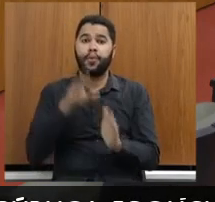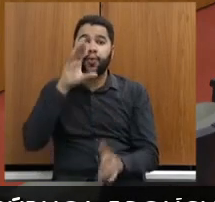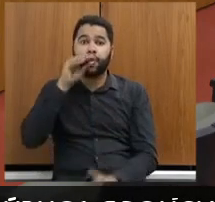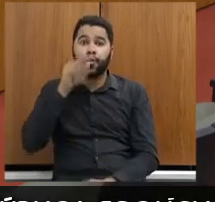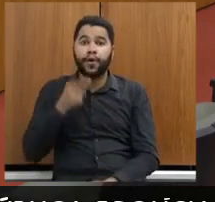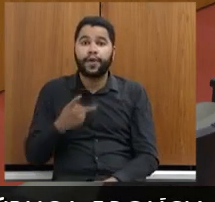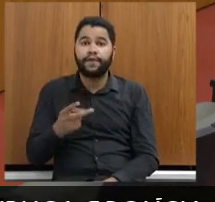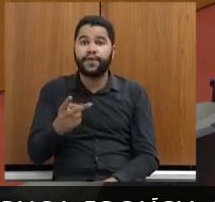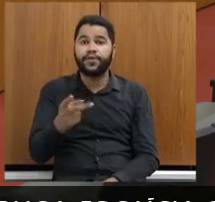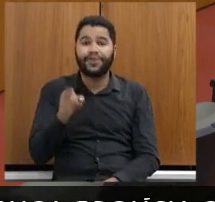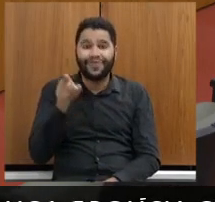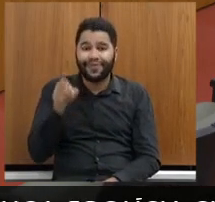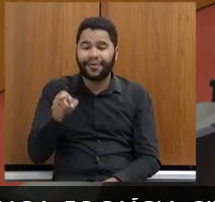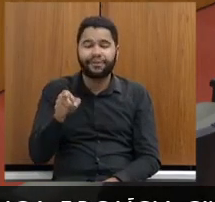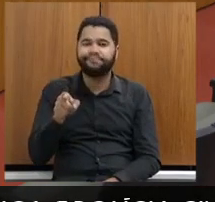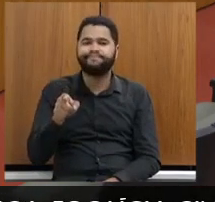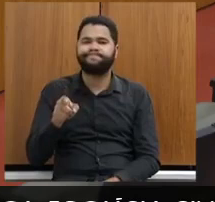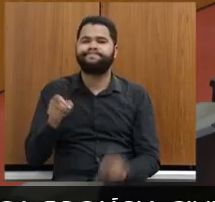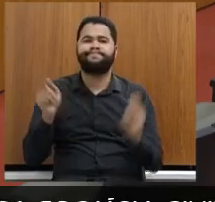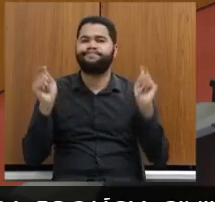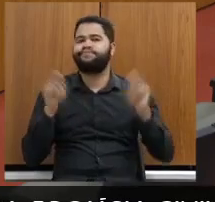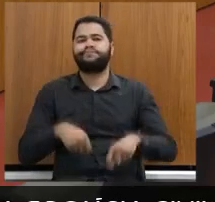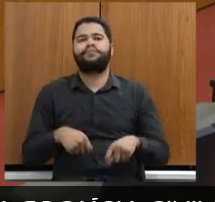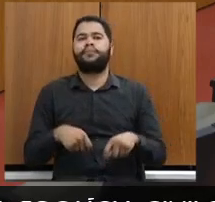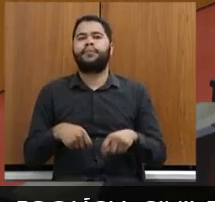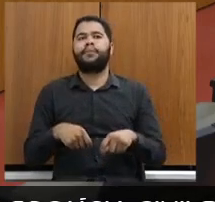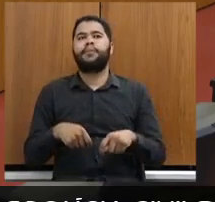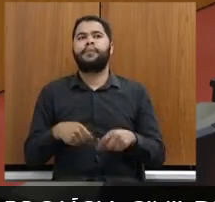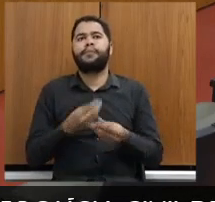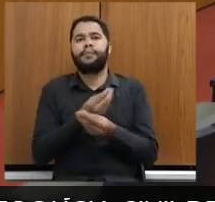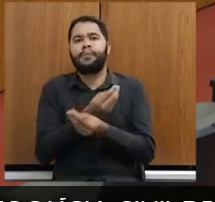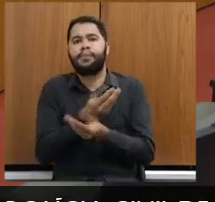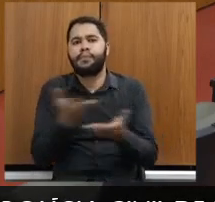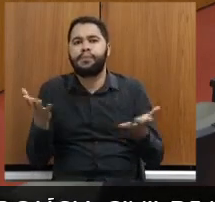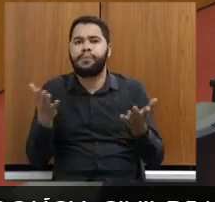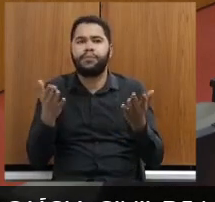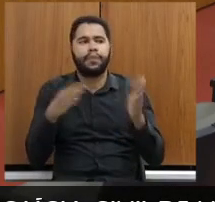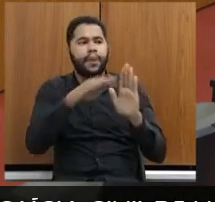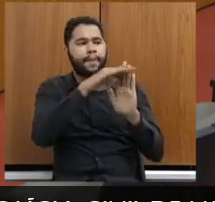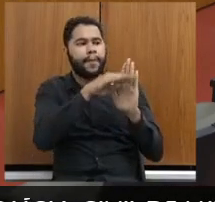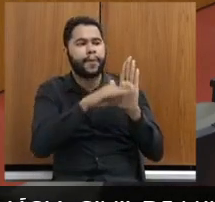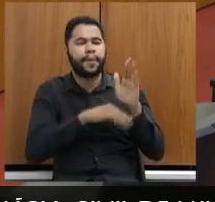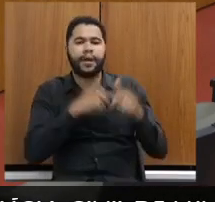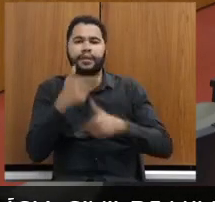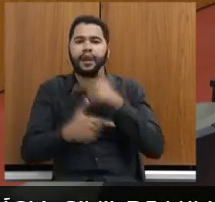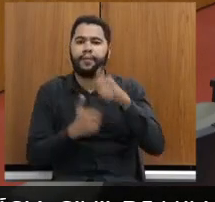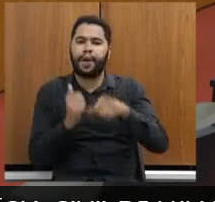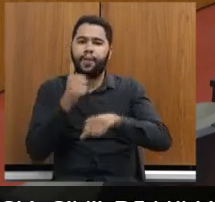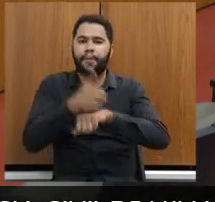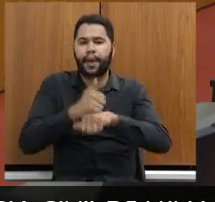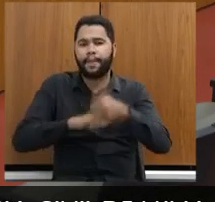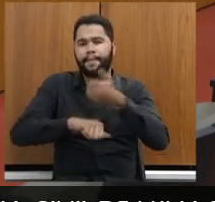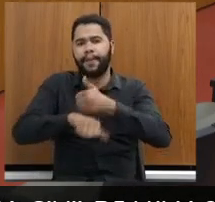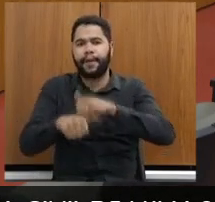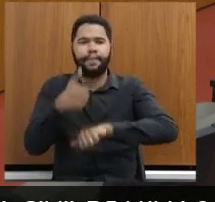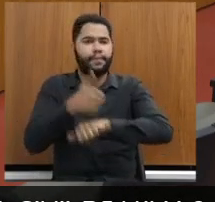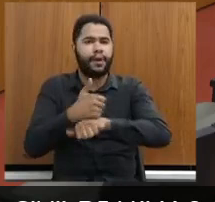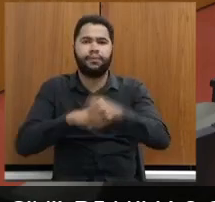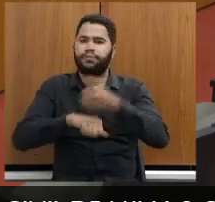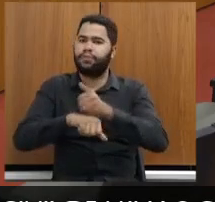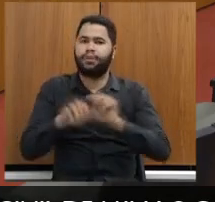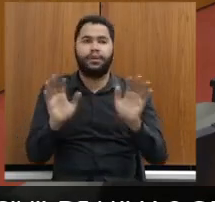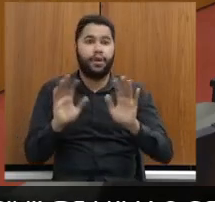tem lá não vê a beleza gerar uma escala de trabalho para implantar o plantão digital os